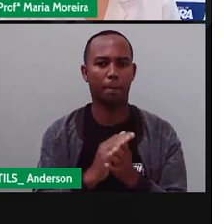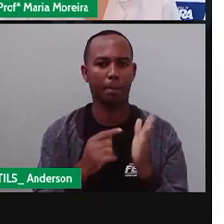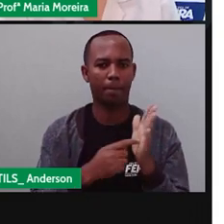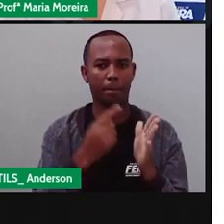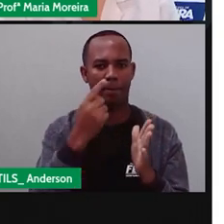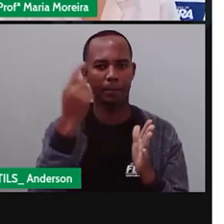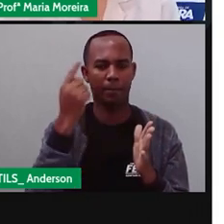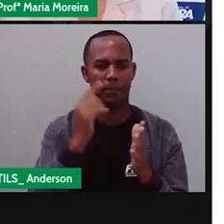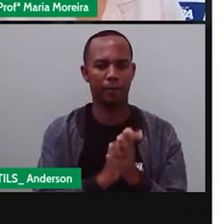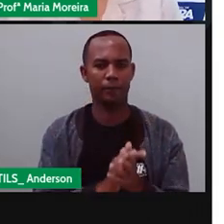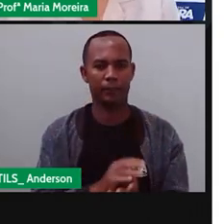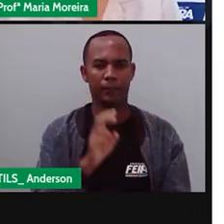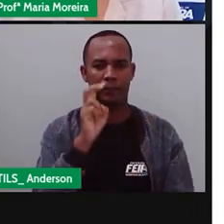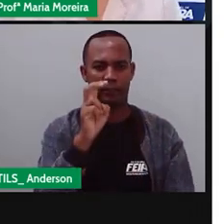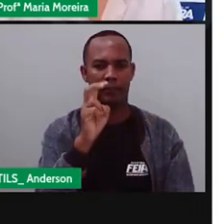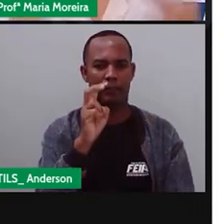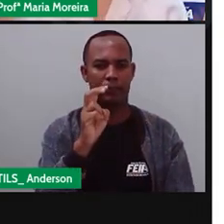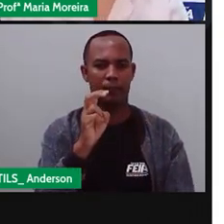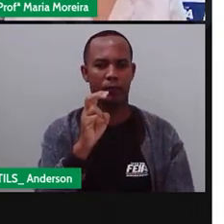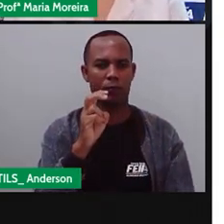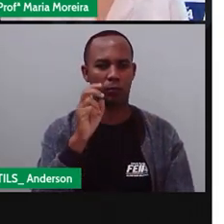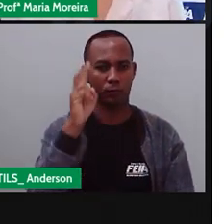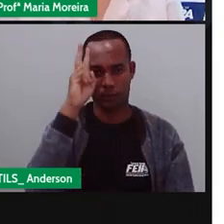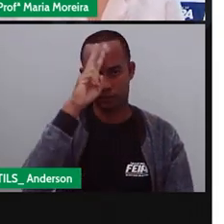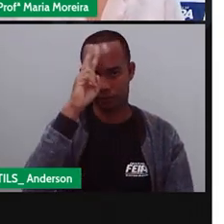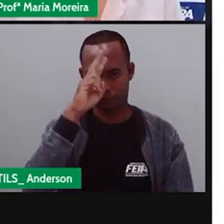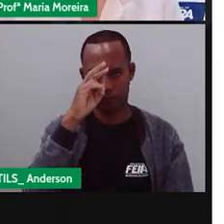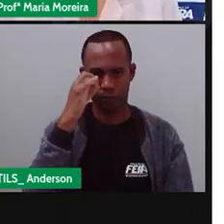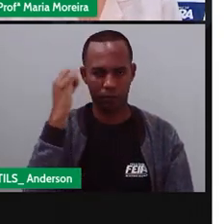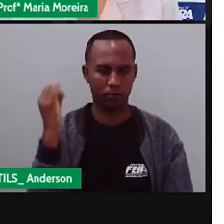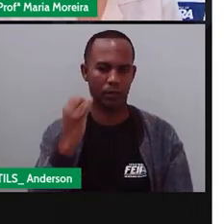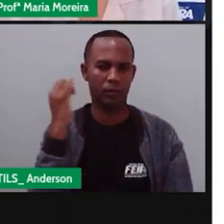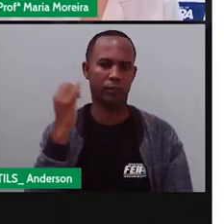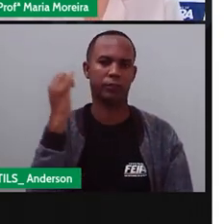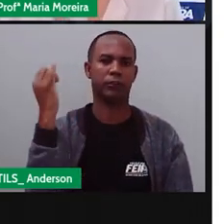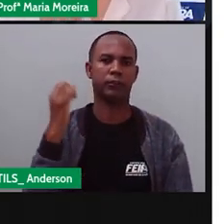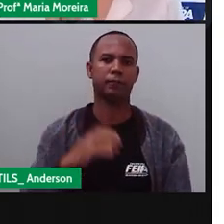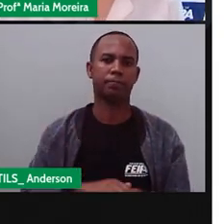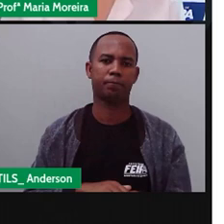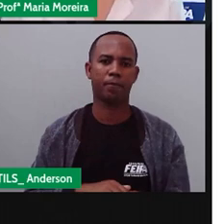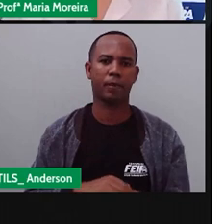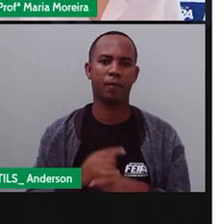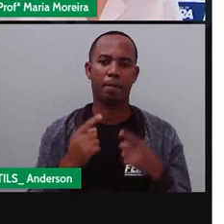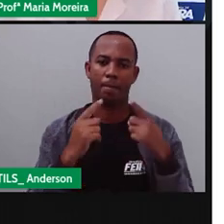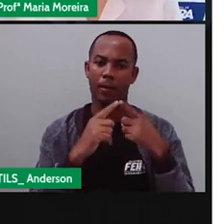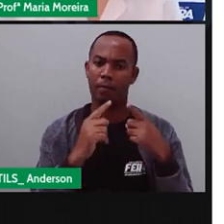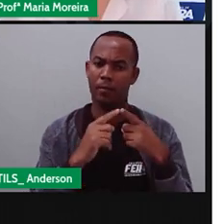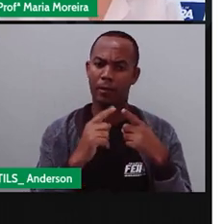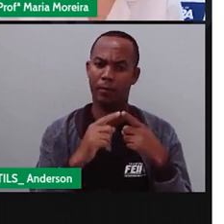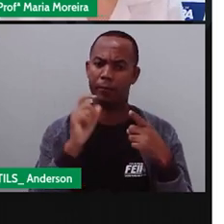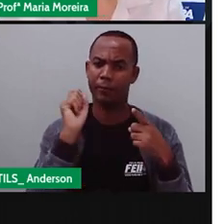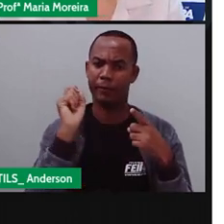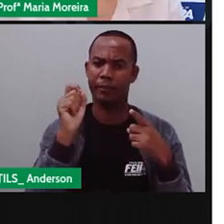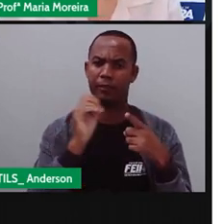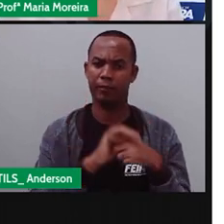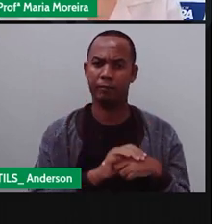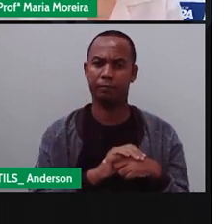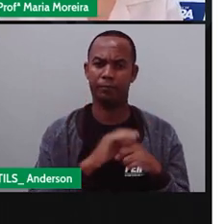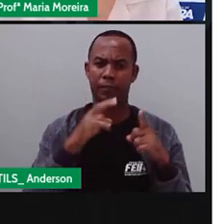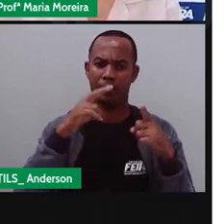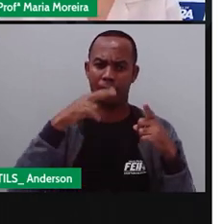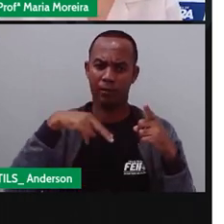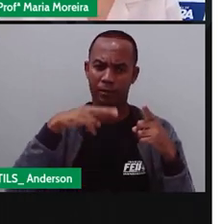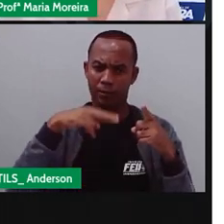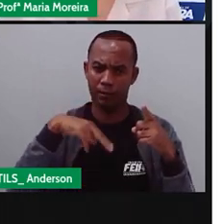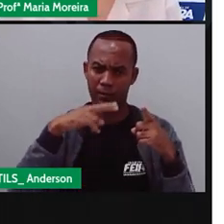Primeiro, vamos às 5 dicas de redação, às 5 dicas para se escrever um texto. Dica número 1.